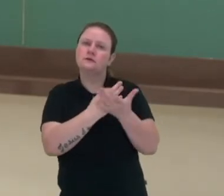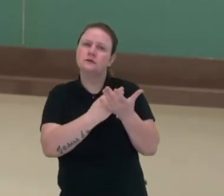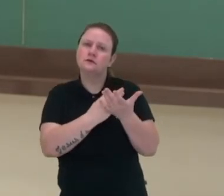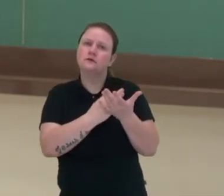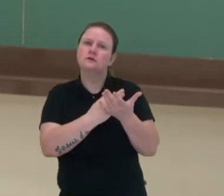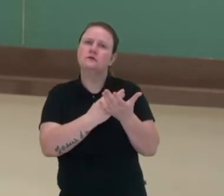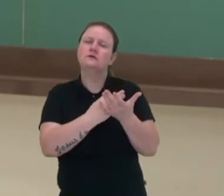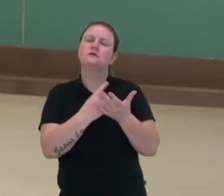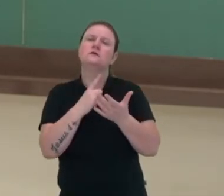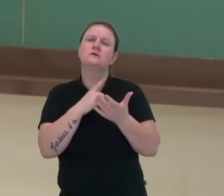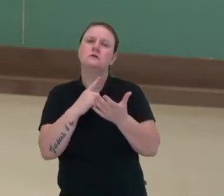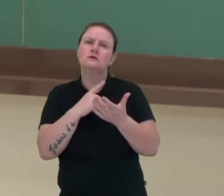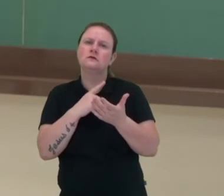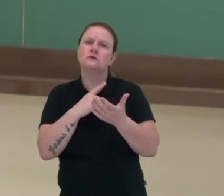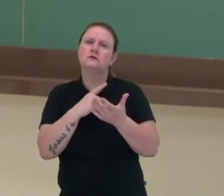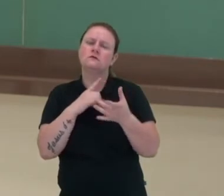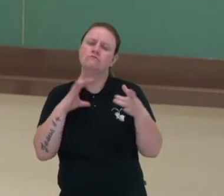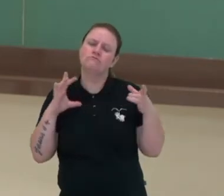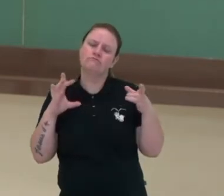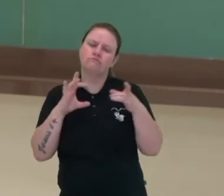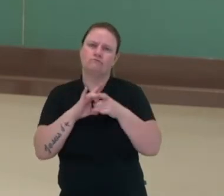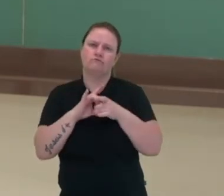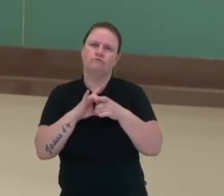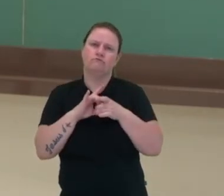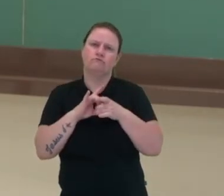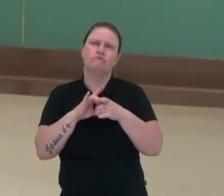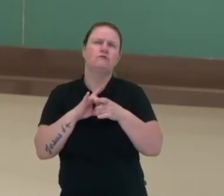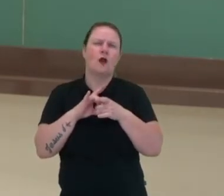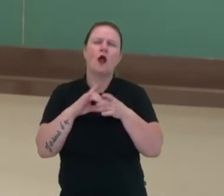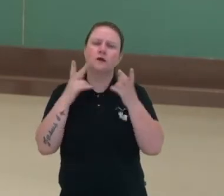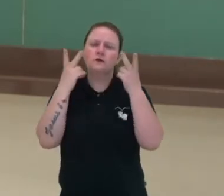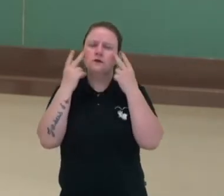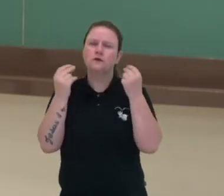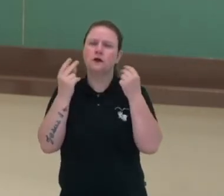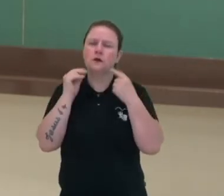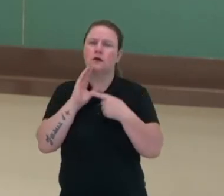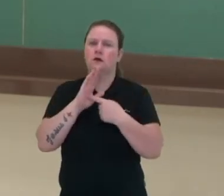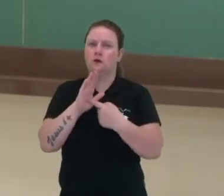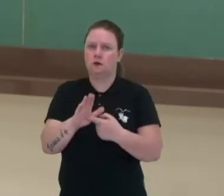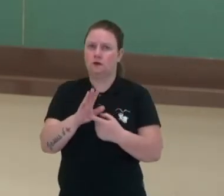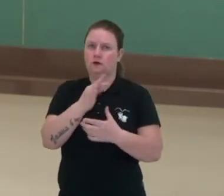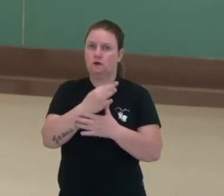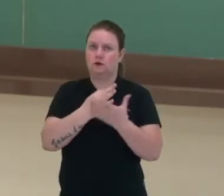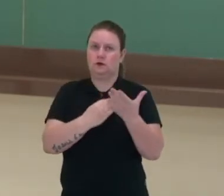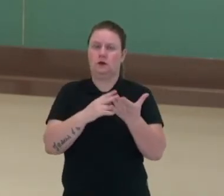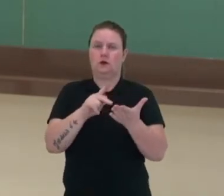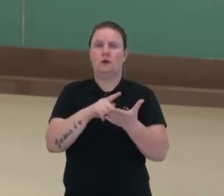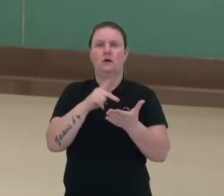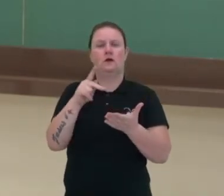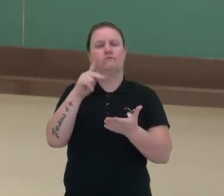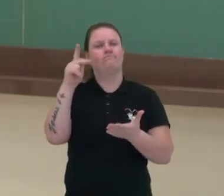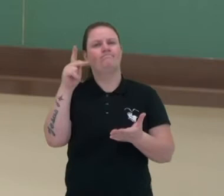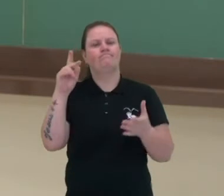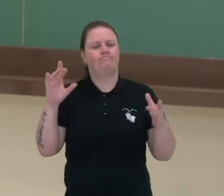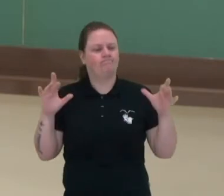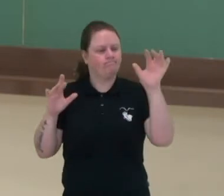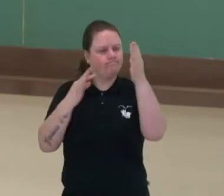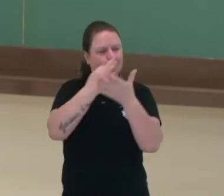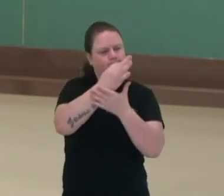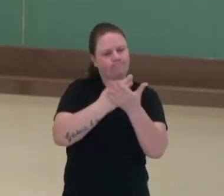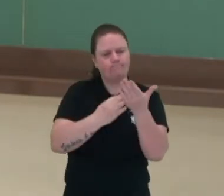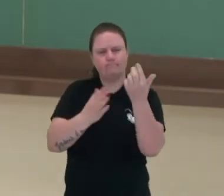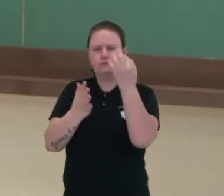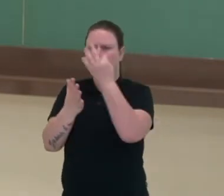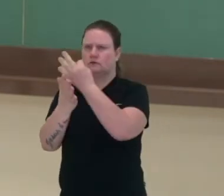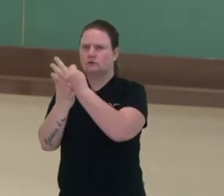sempre tem essa intertextualidade, sempre tem não, mas é comum no texto poético termos intertextualidade, termos aí